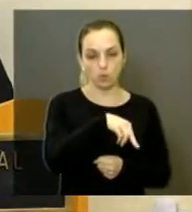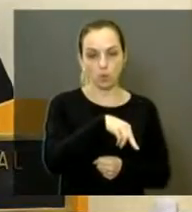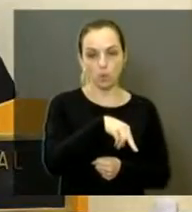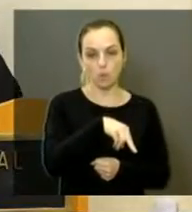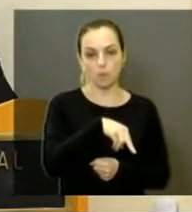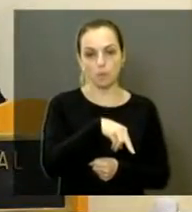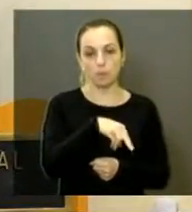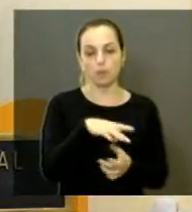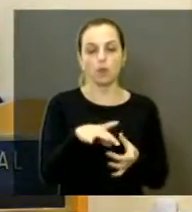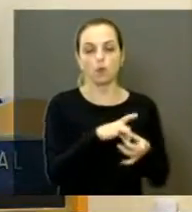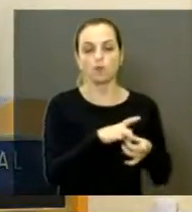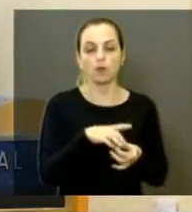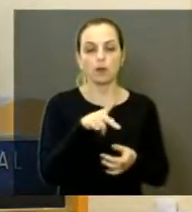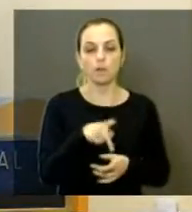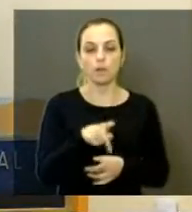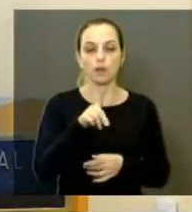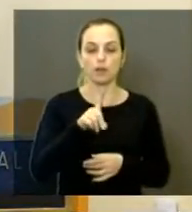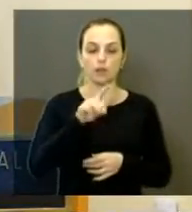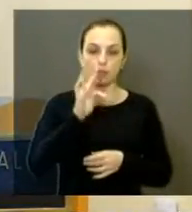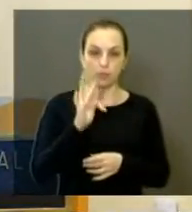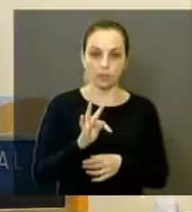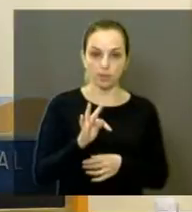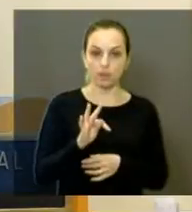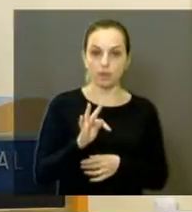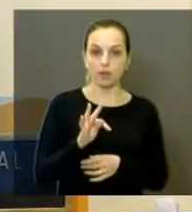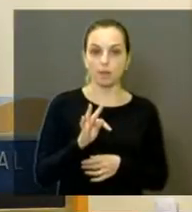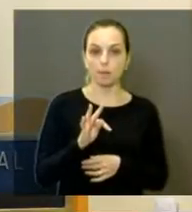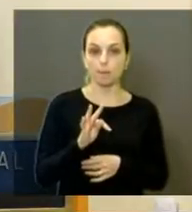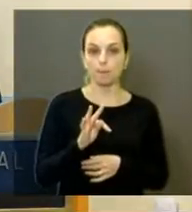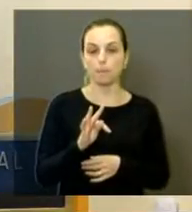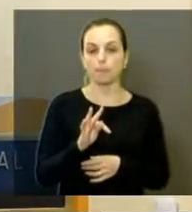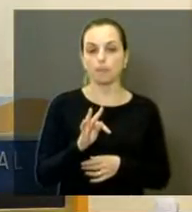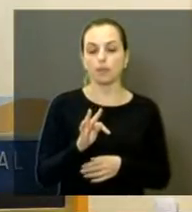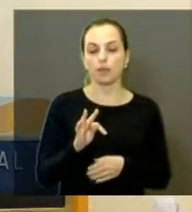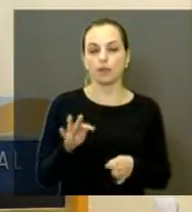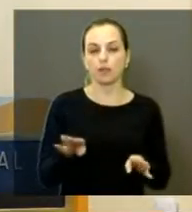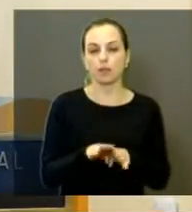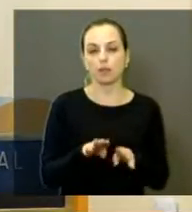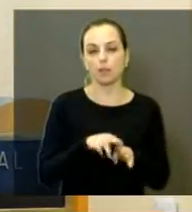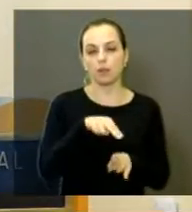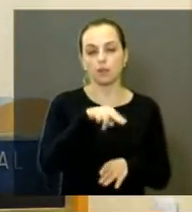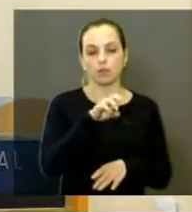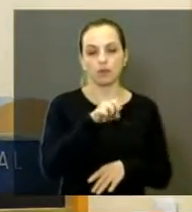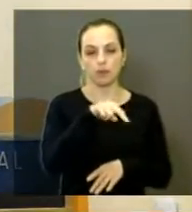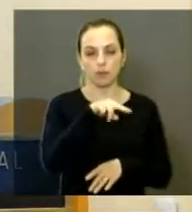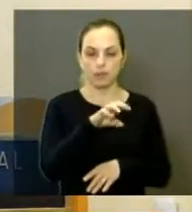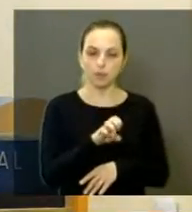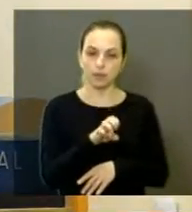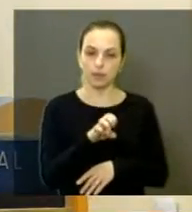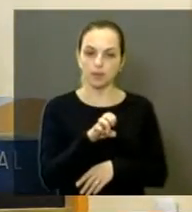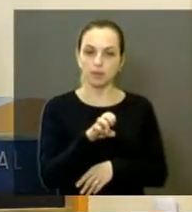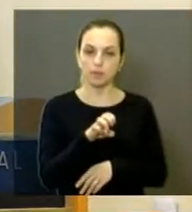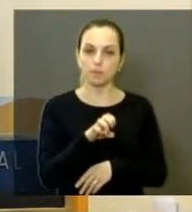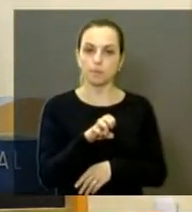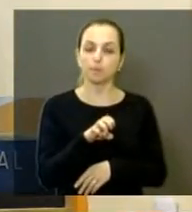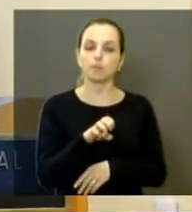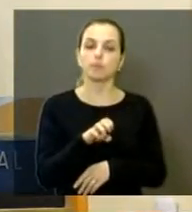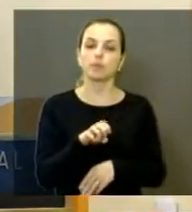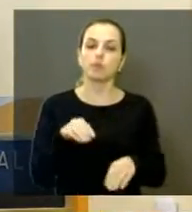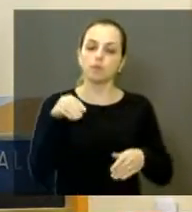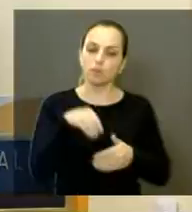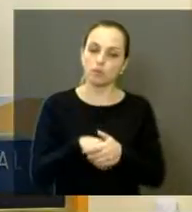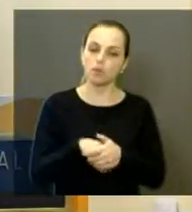do PDT, que é um dos pré-candidatos também ao PDT. Estava aí o Nenê também, Sorvetão, que é pré-candidato